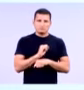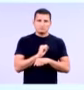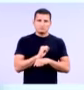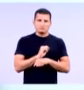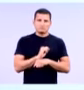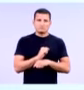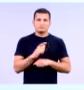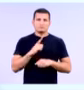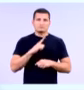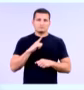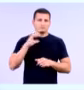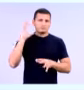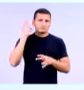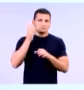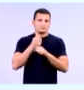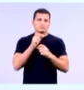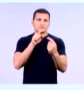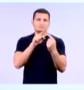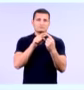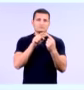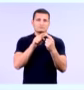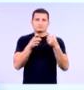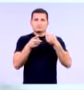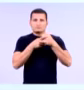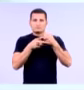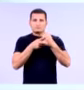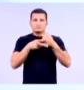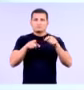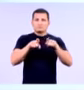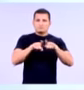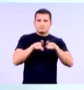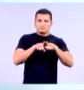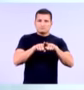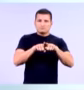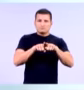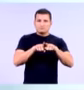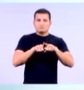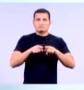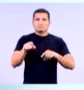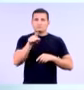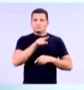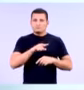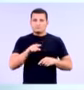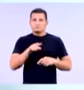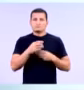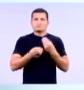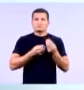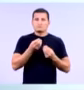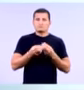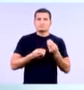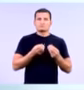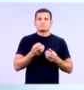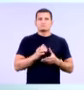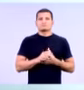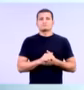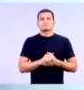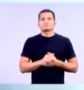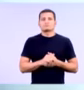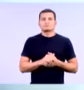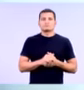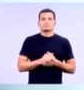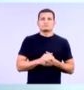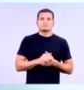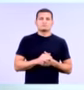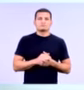temos uma revisão de concordância verbal também. Porque para que você possa se expressar adequadamente e seguindo